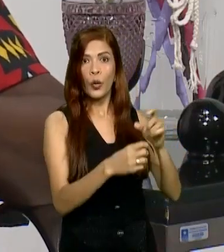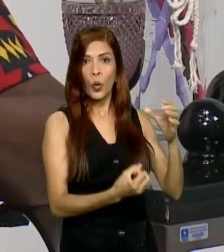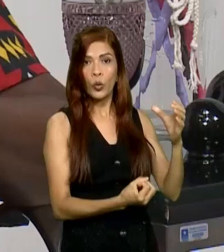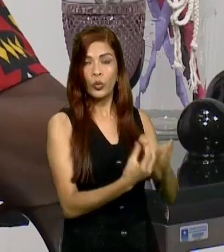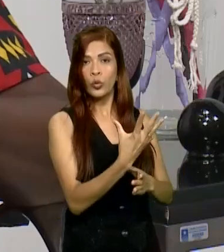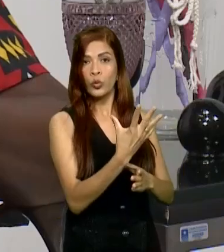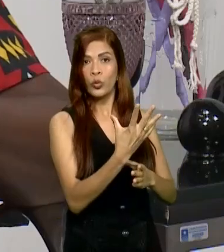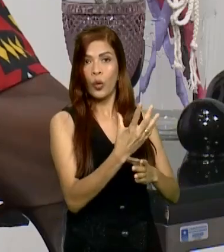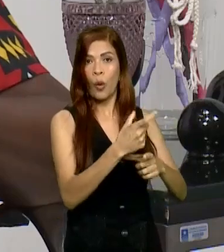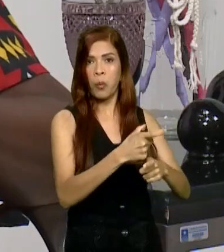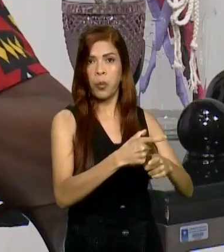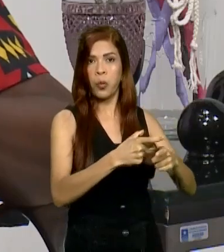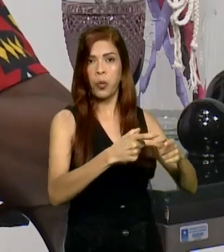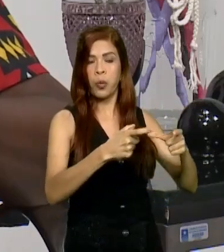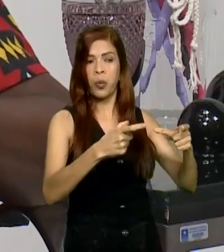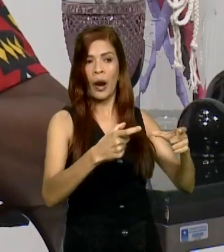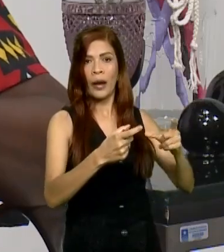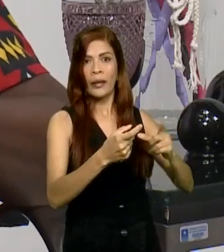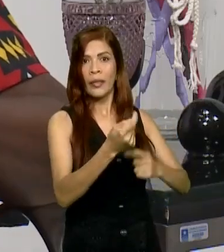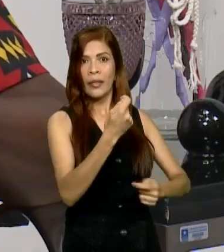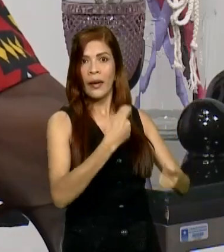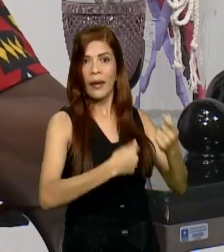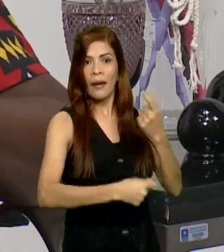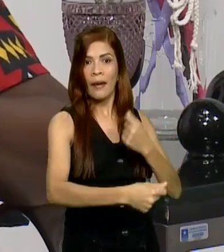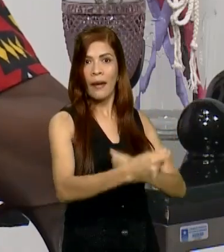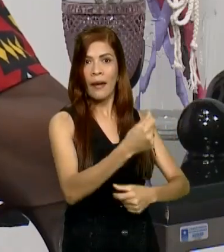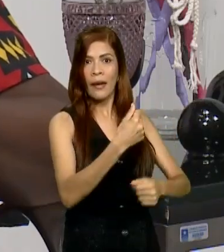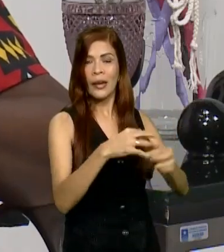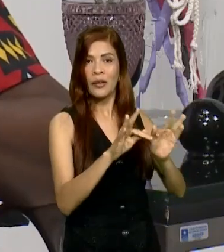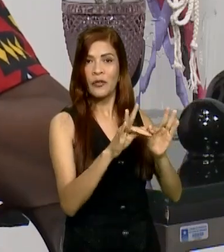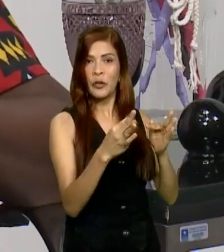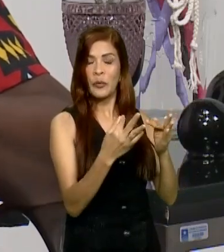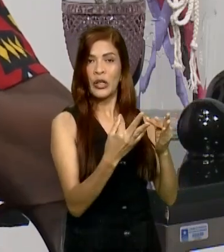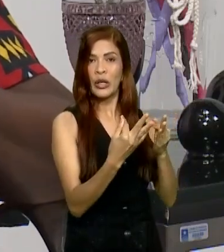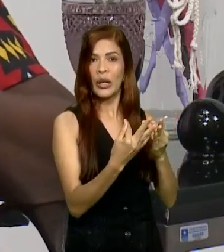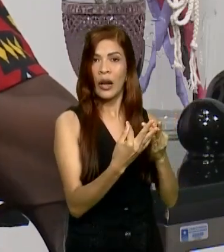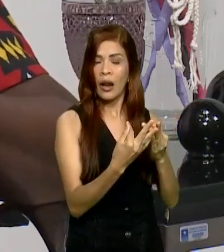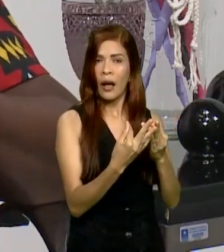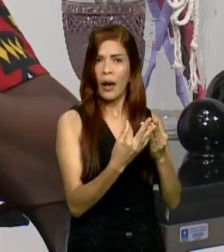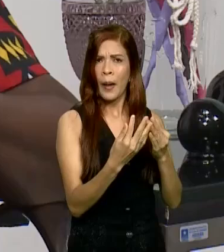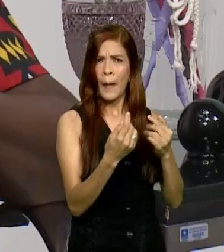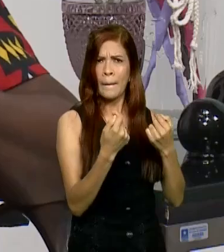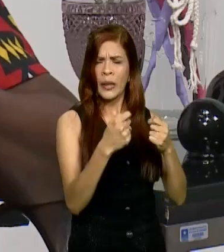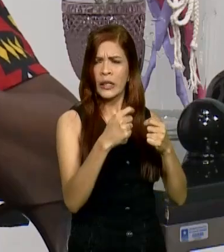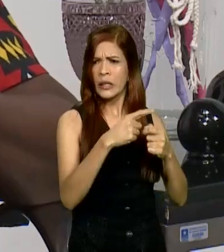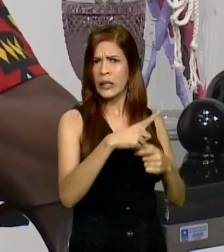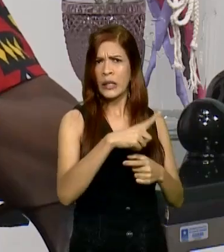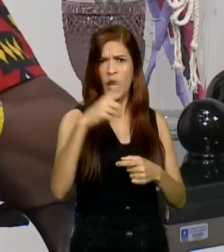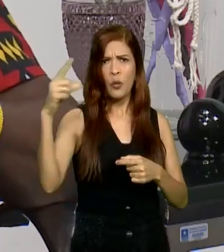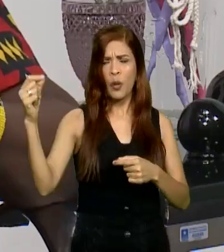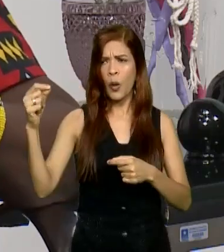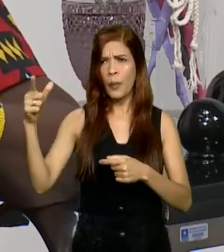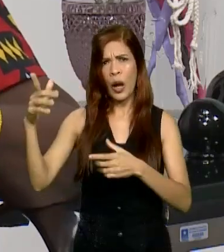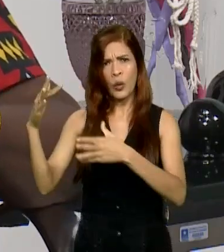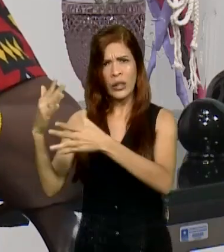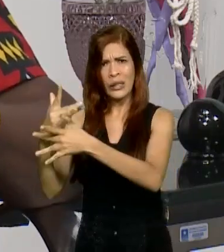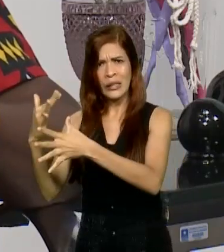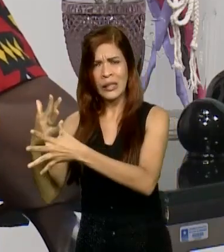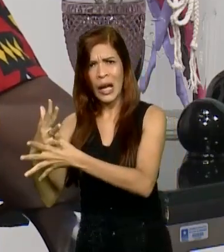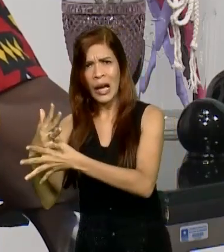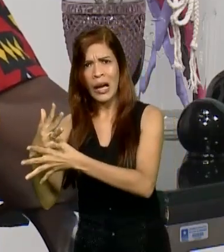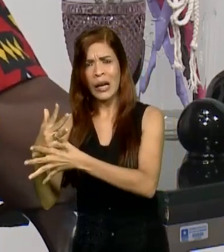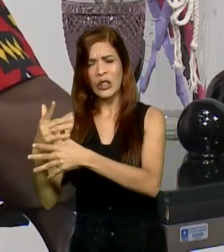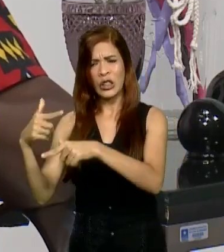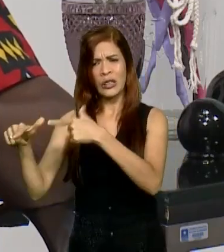economia local para renda para essa família, ela não vai precisar sair para ir para outra cidade, atrás de emprego, como